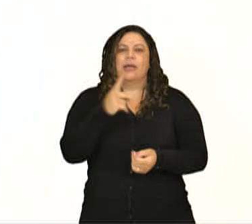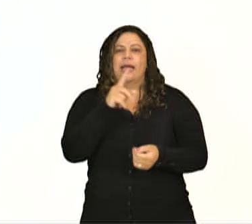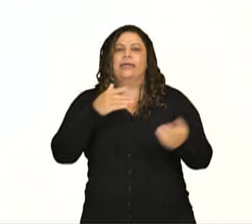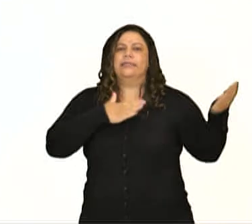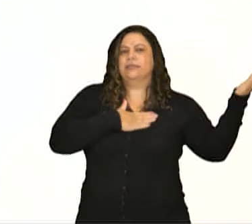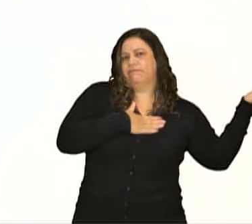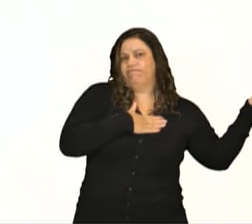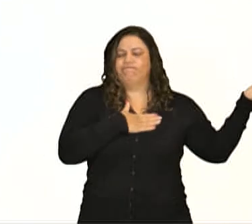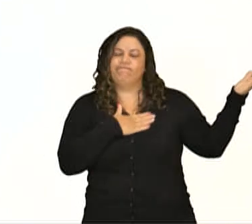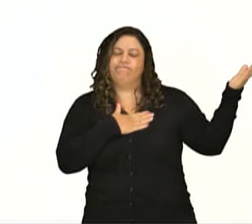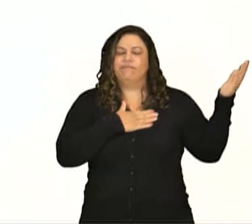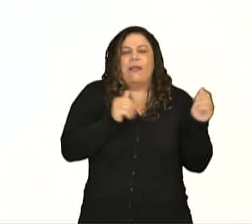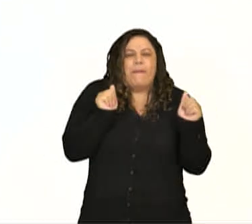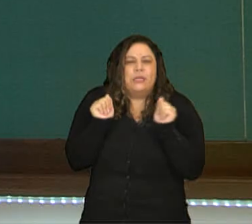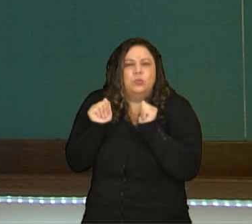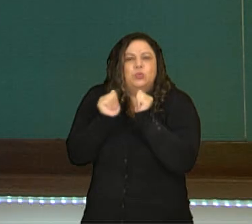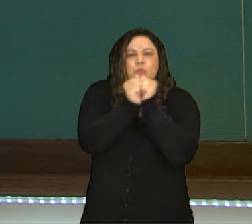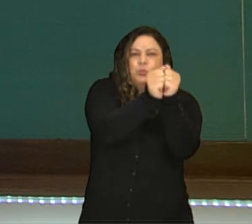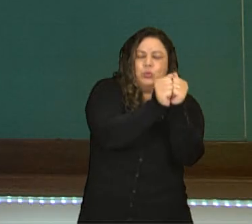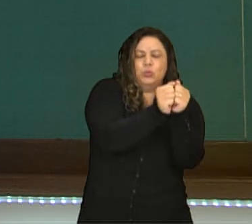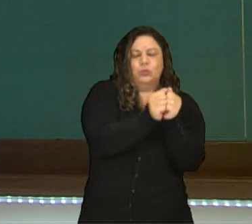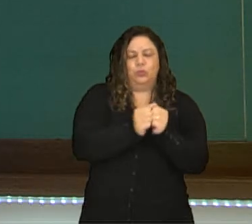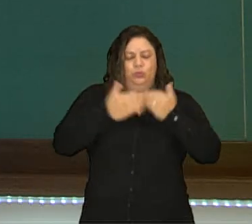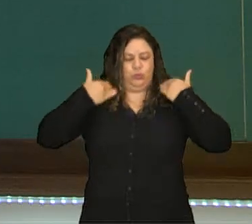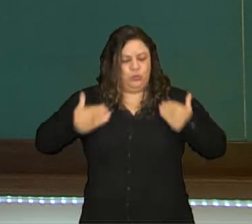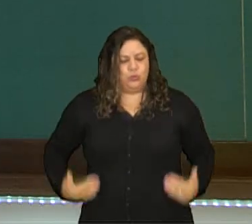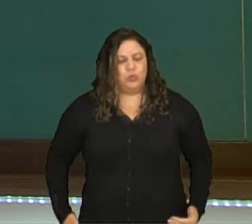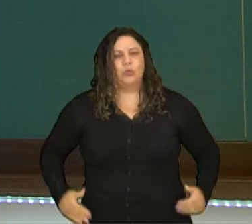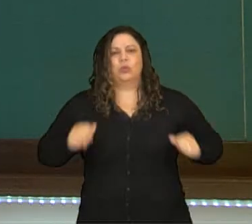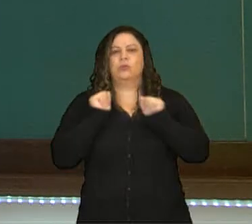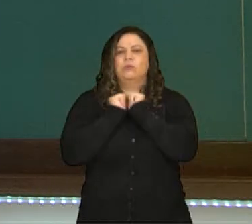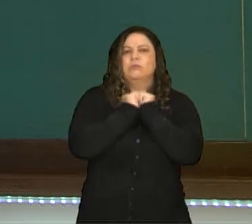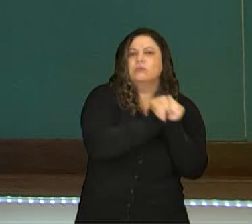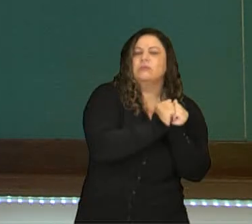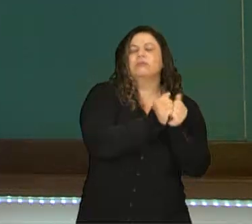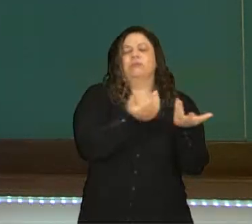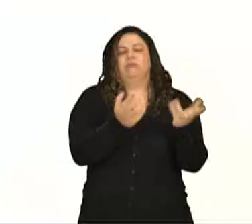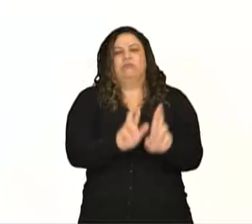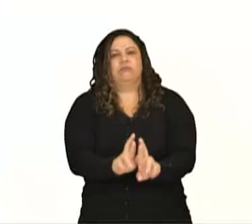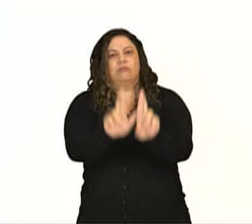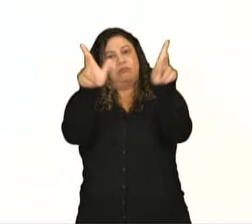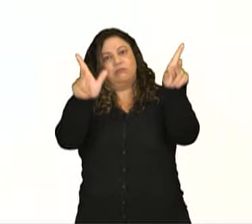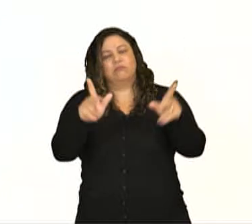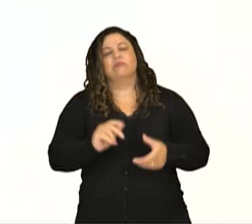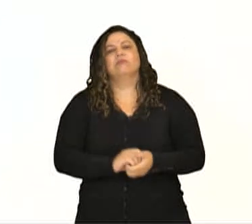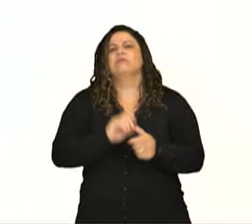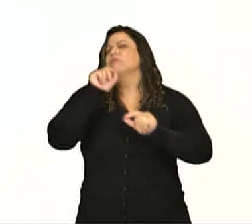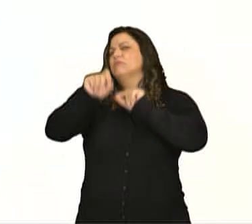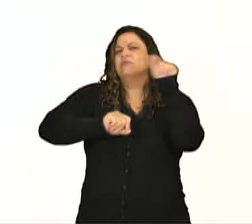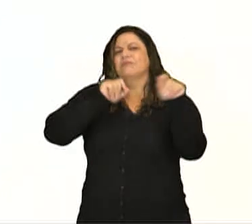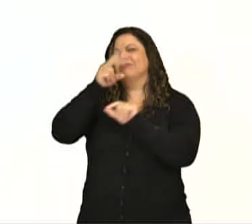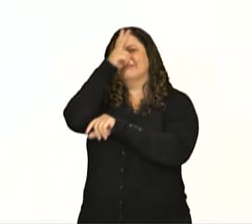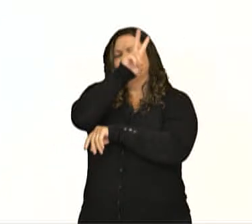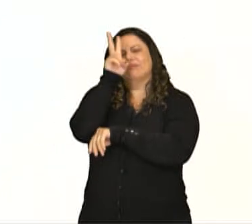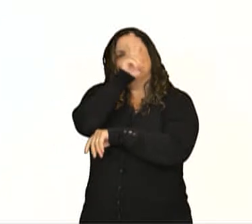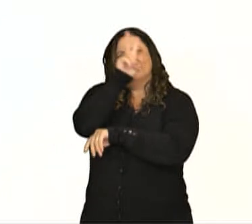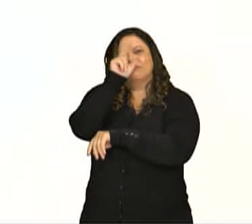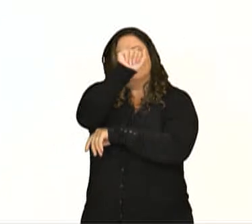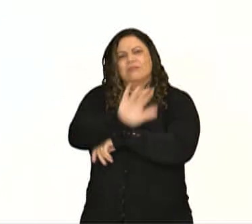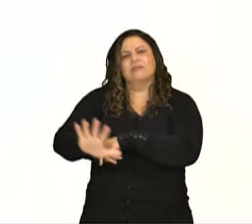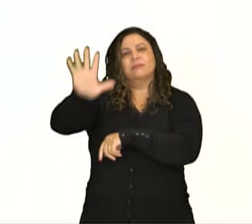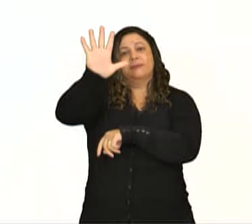mais próximos, com uma representação corporal um pouquinho mais diferente, mais próxima. O que elas te lembram, essas